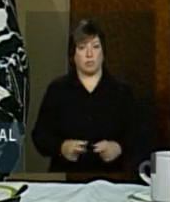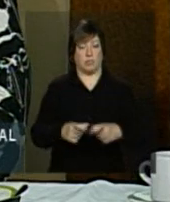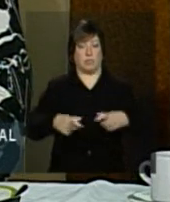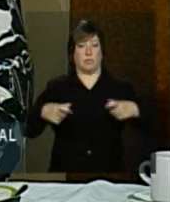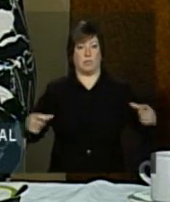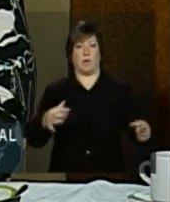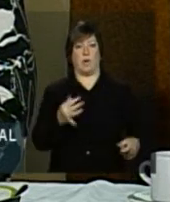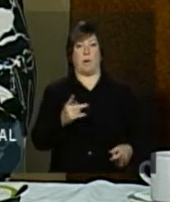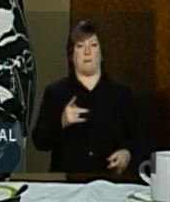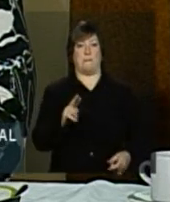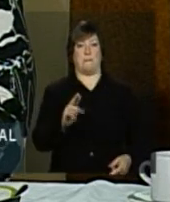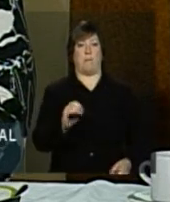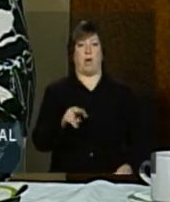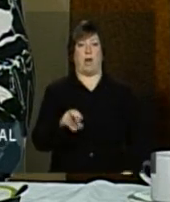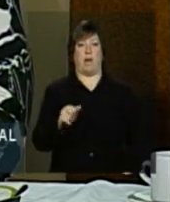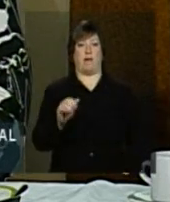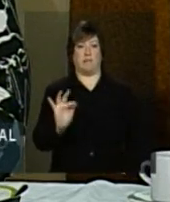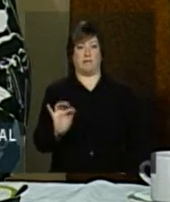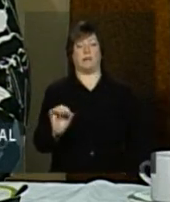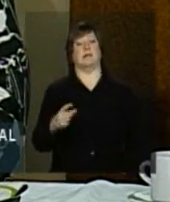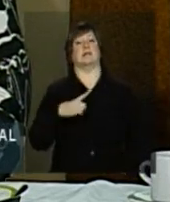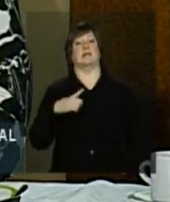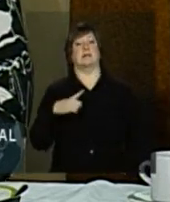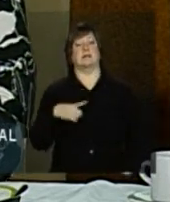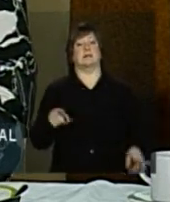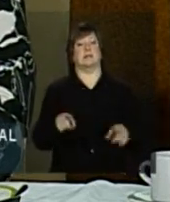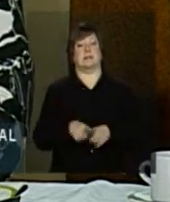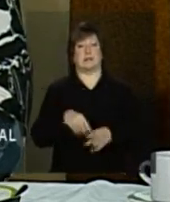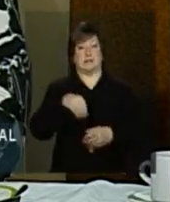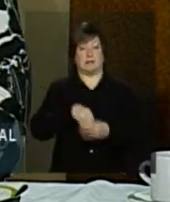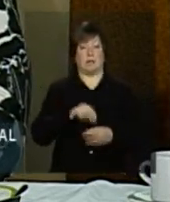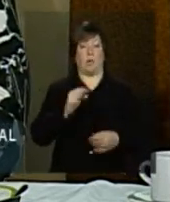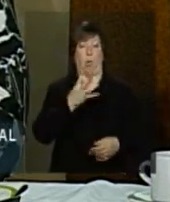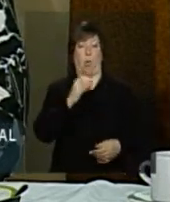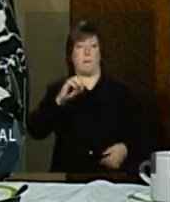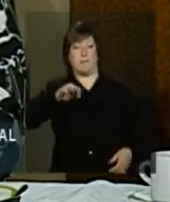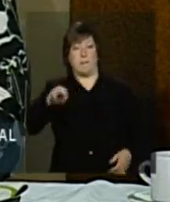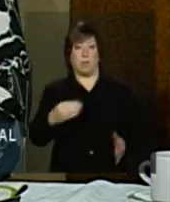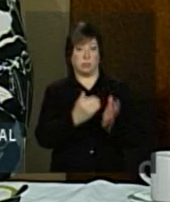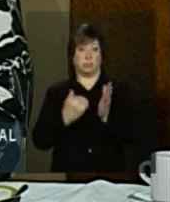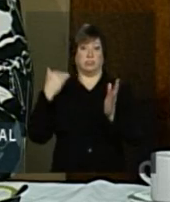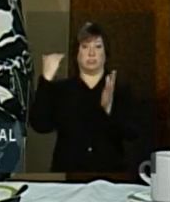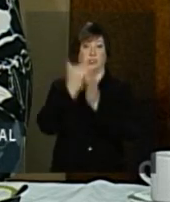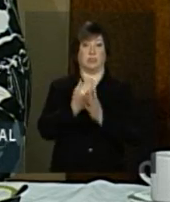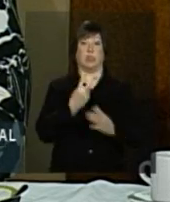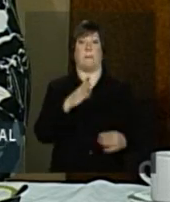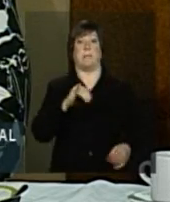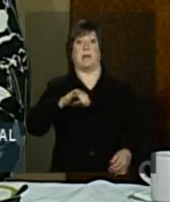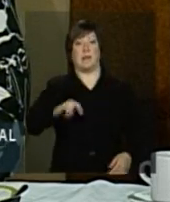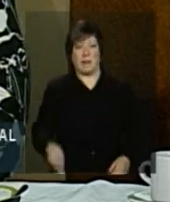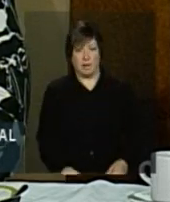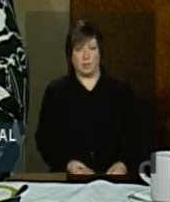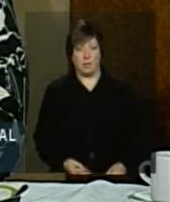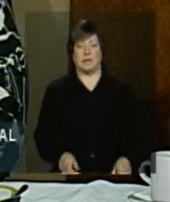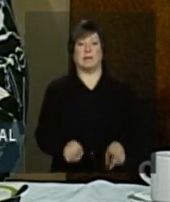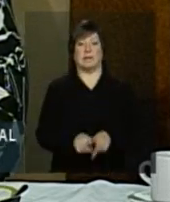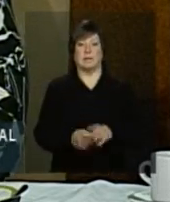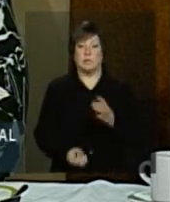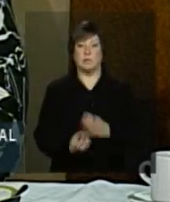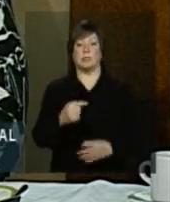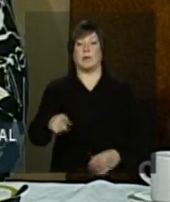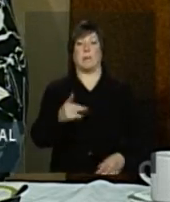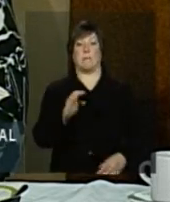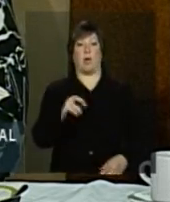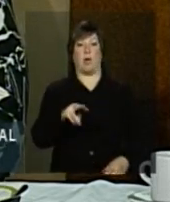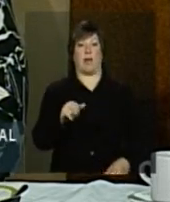PRONAF né que passou no Nordeste de em torno de 400 milhões para 2 bilhões a criação do PRONAF